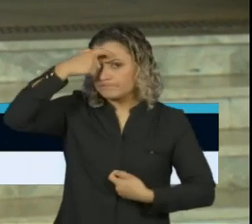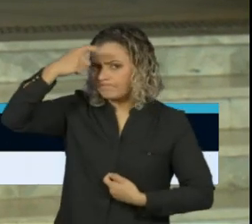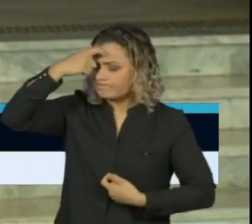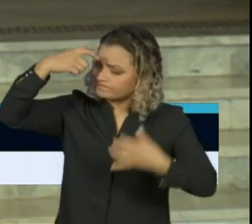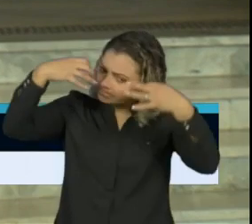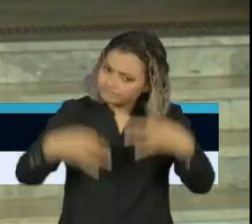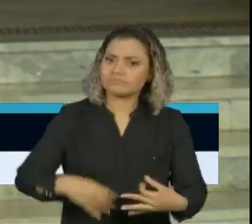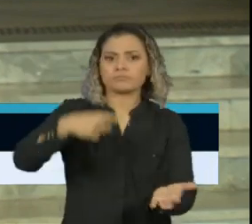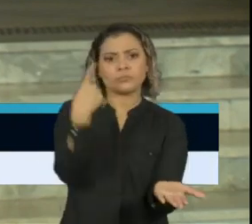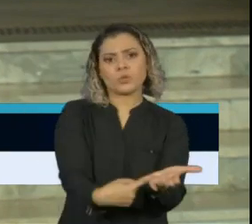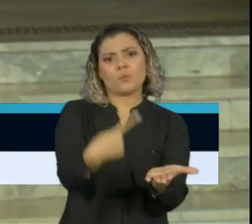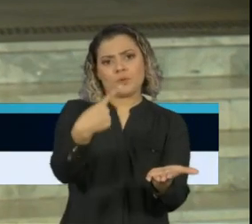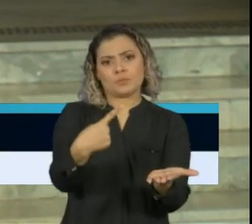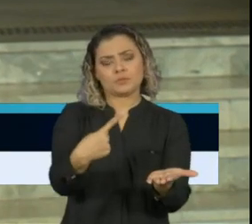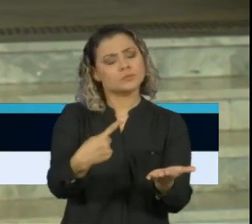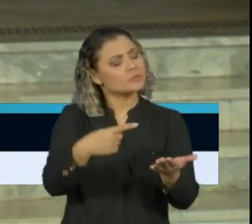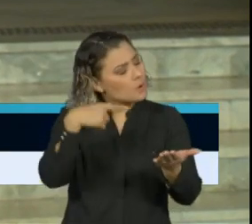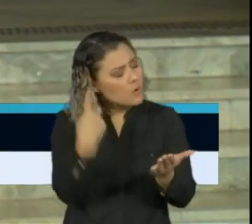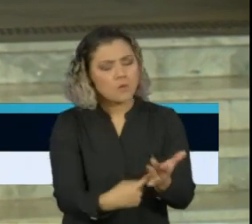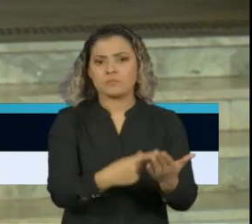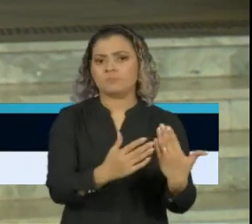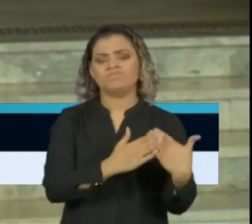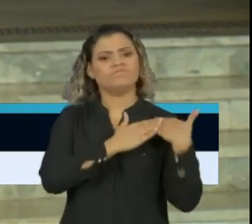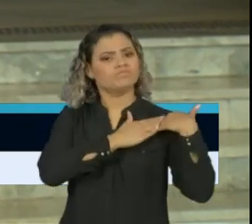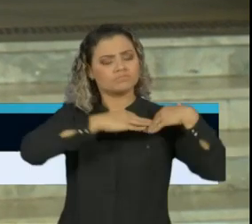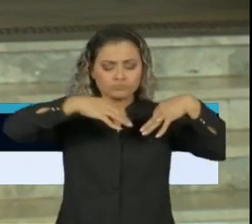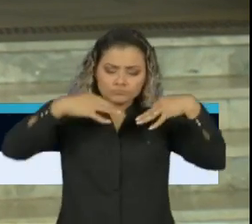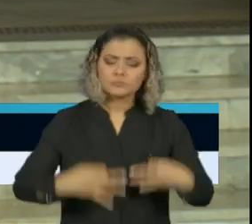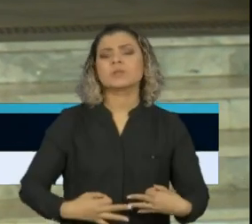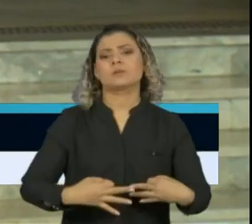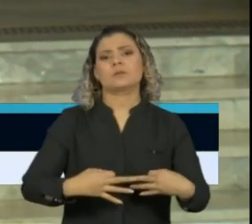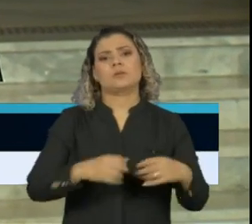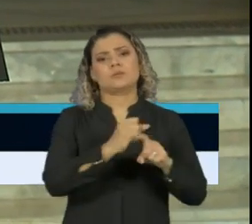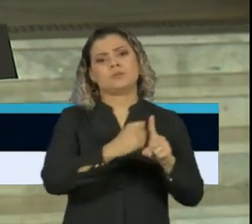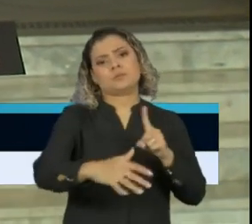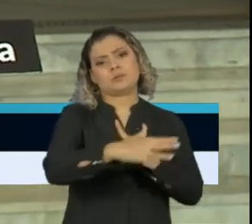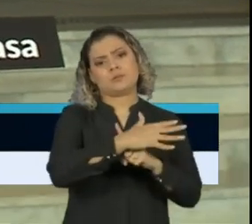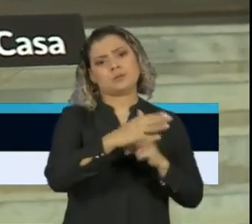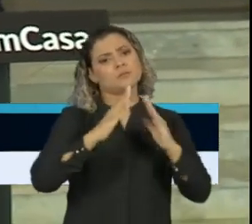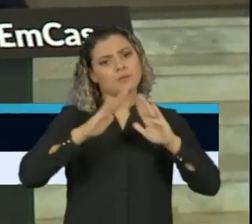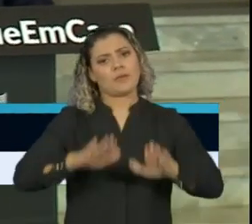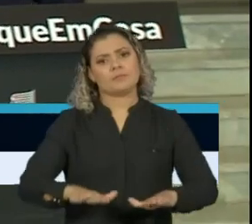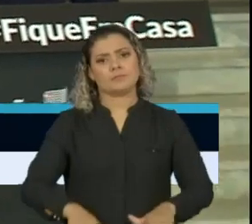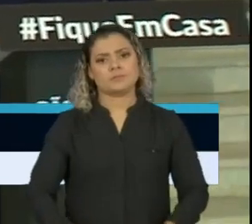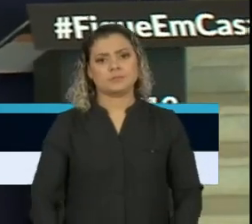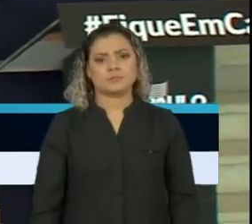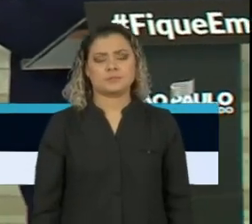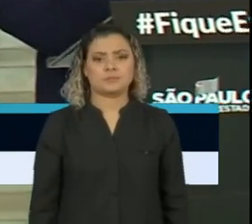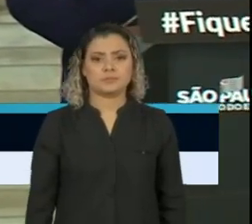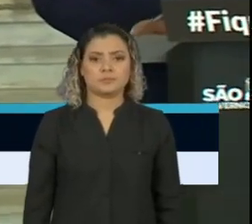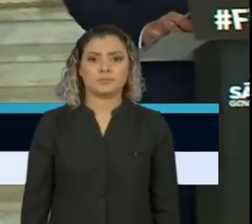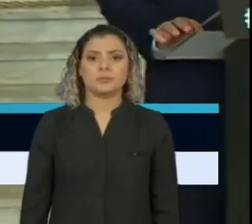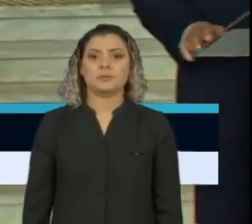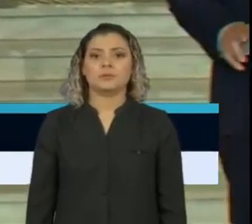ter compromisso pessoal e responsabilidade com a sociedade.